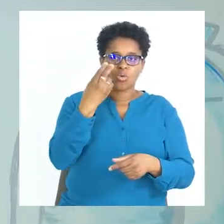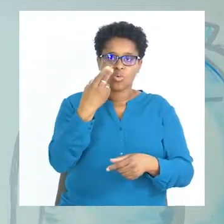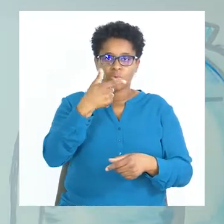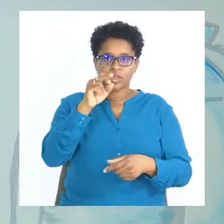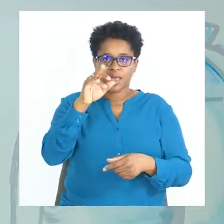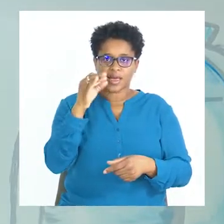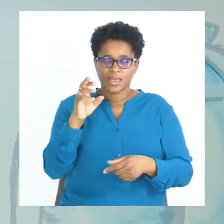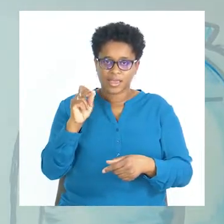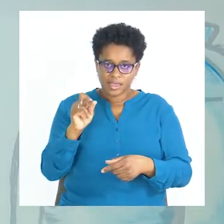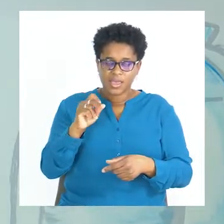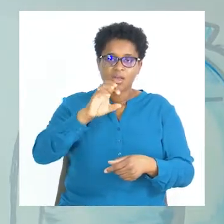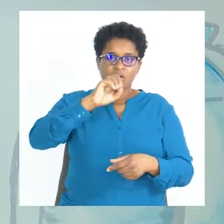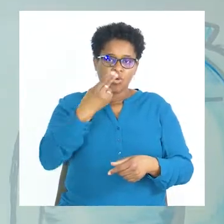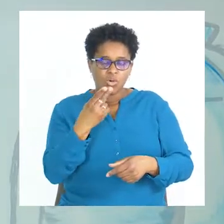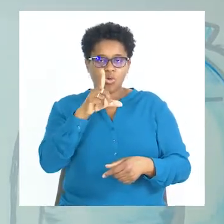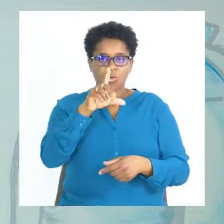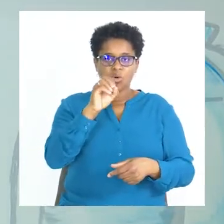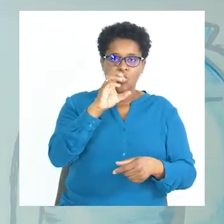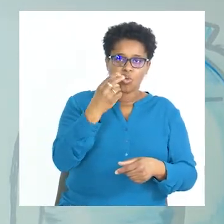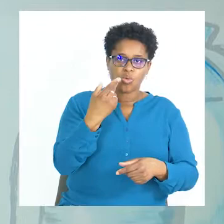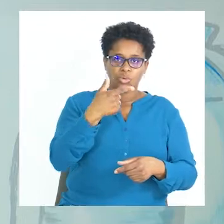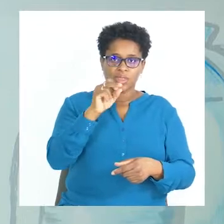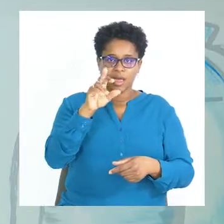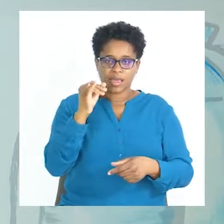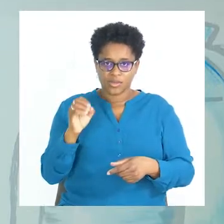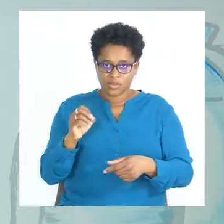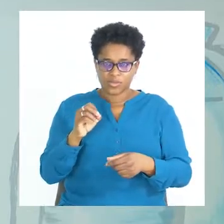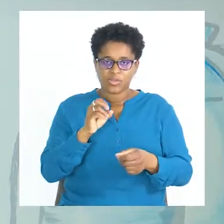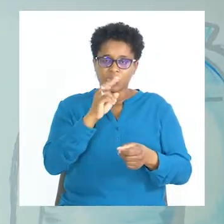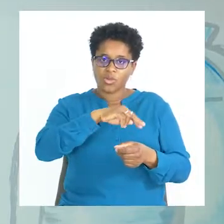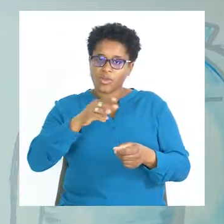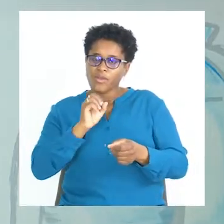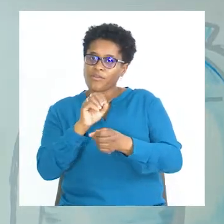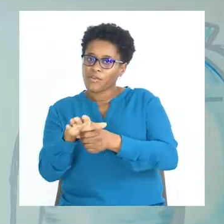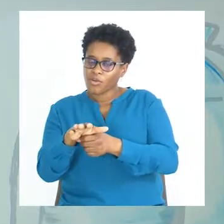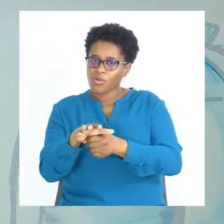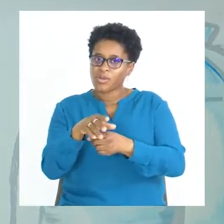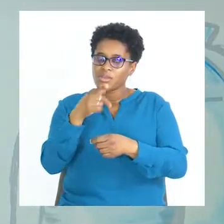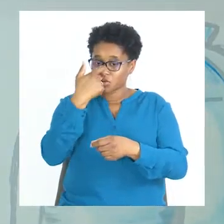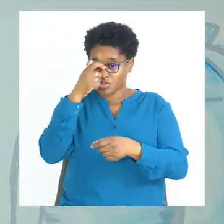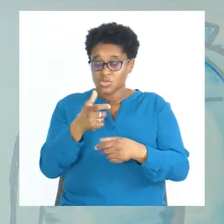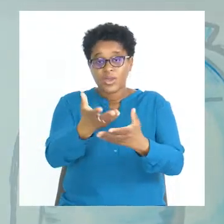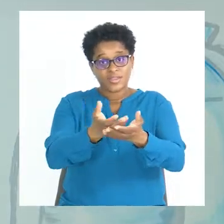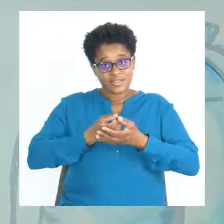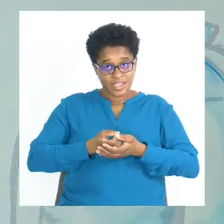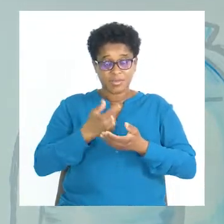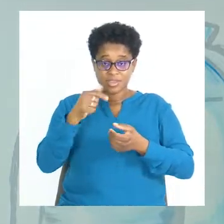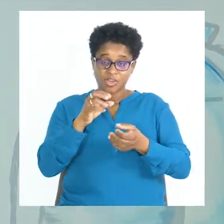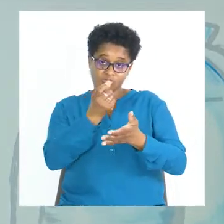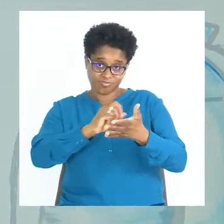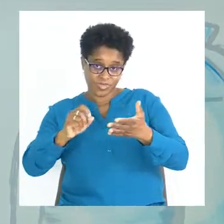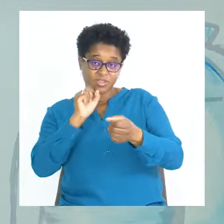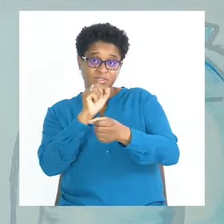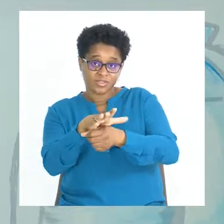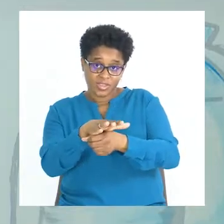alocutária. Produziu, enviou. Alguém recebe, ok? Então, há uma mensagem que é enviada